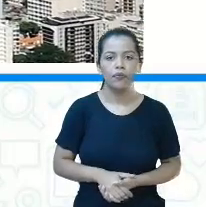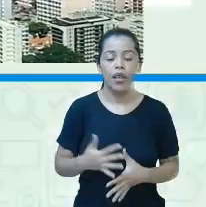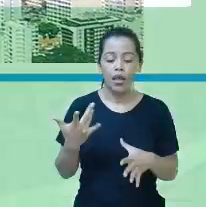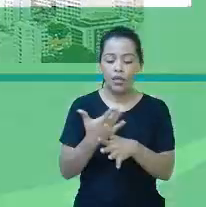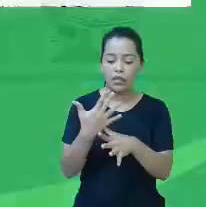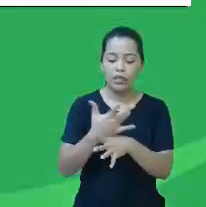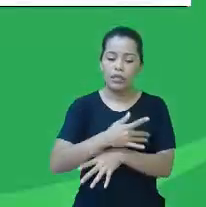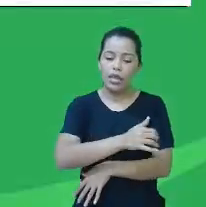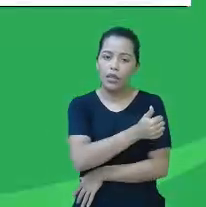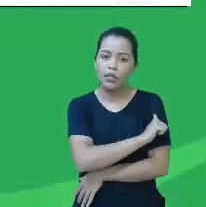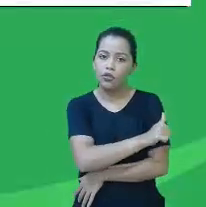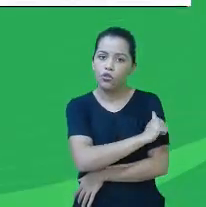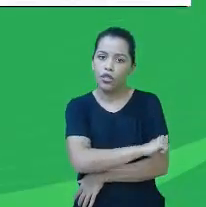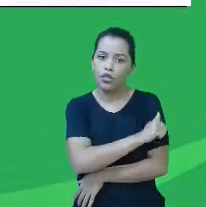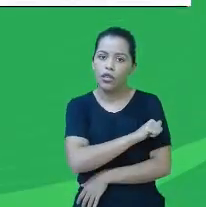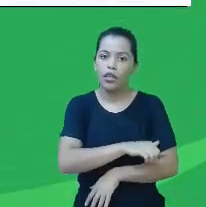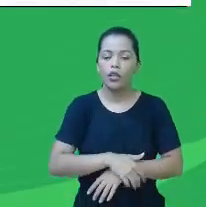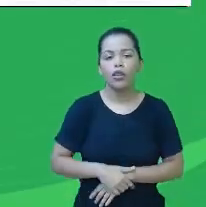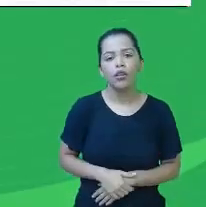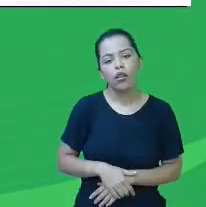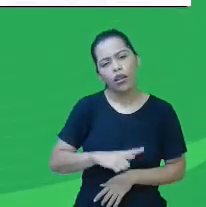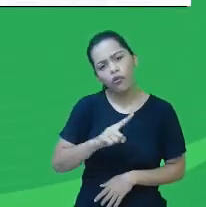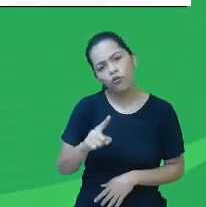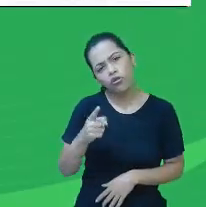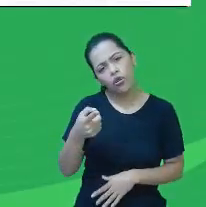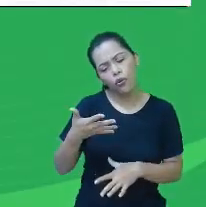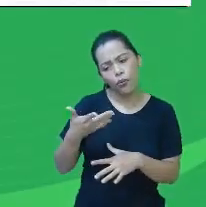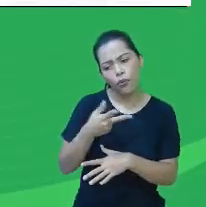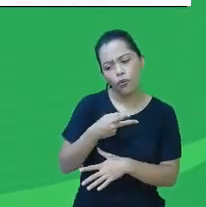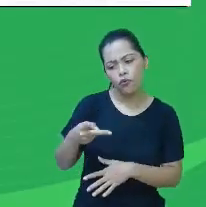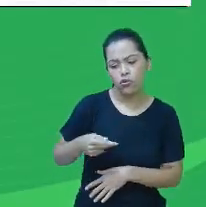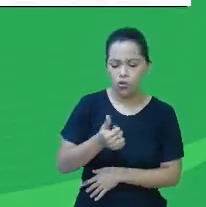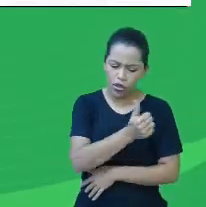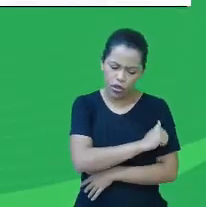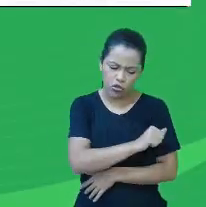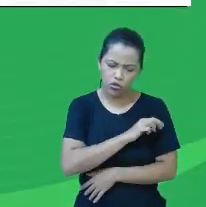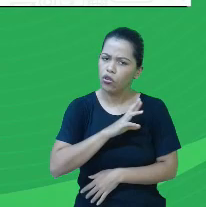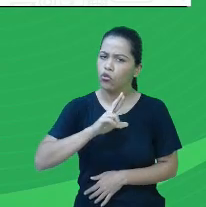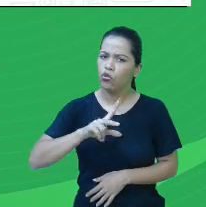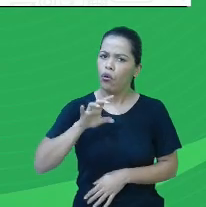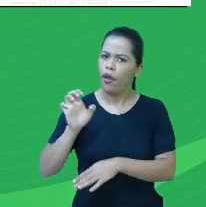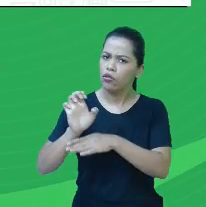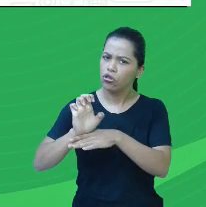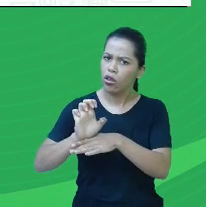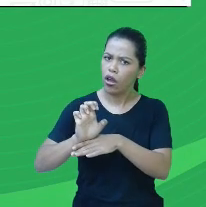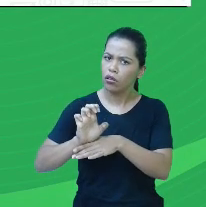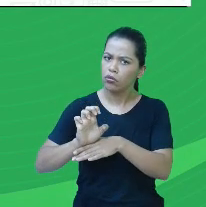de Janeiro. Aí vocês, ô professora, Rio de Janeiro não é estado?